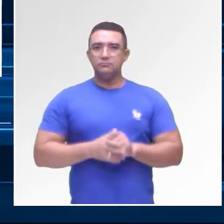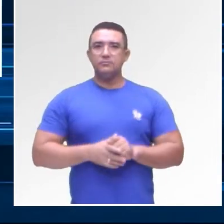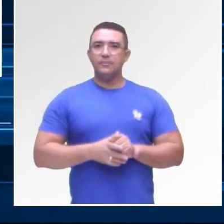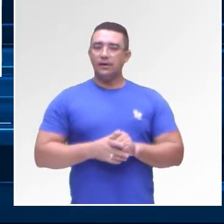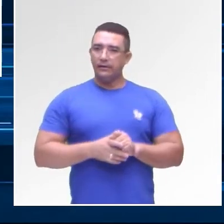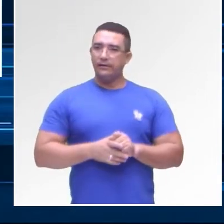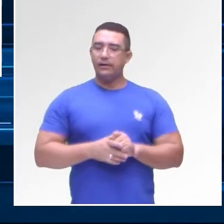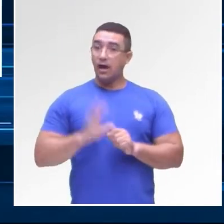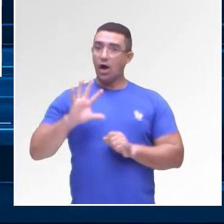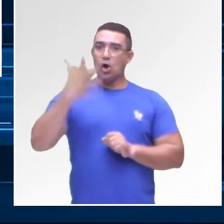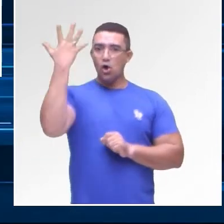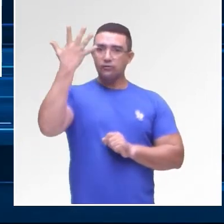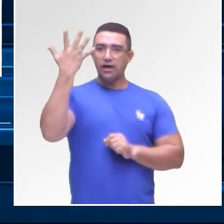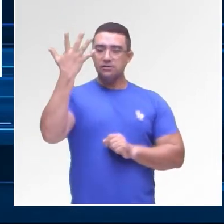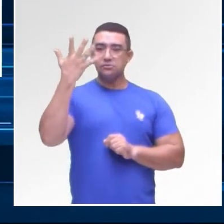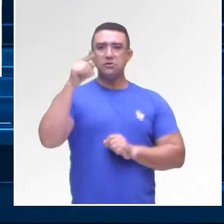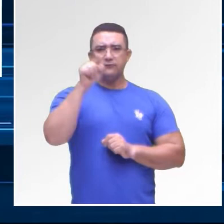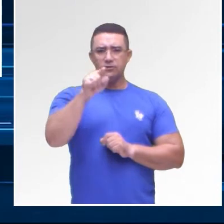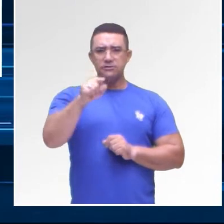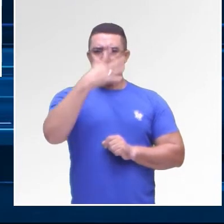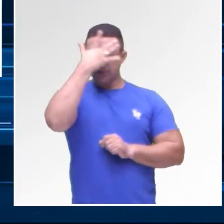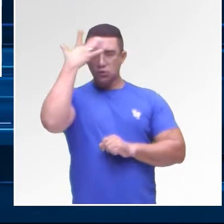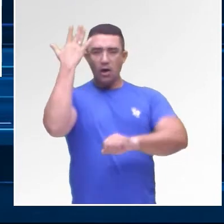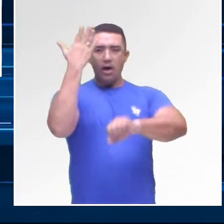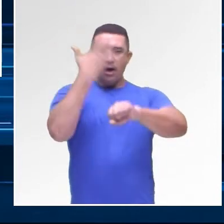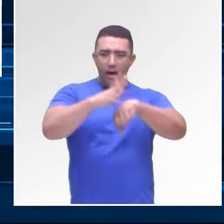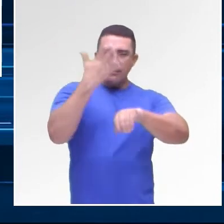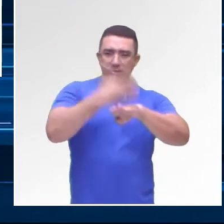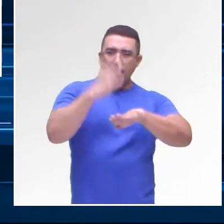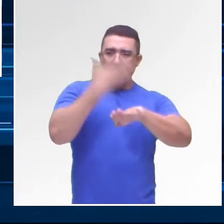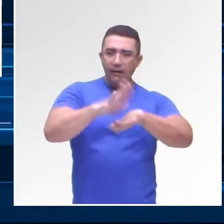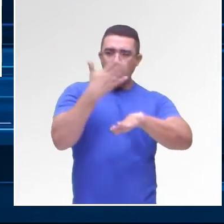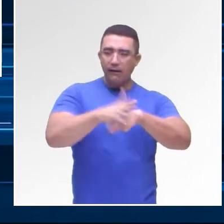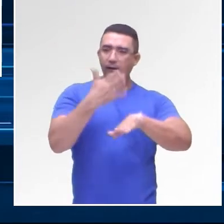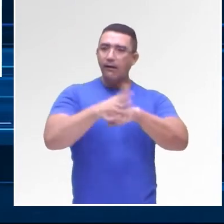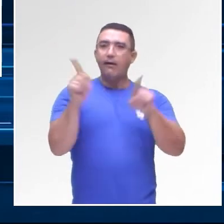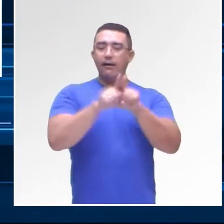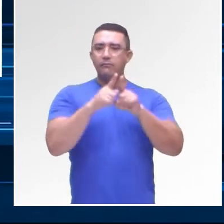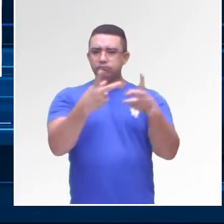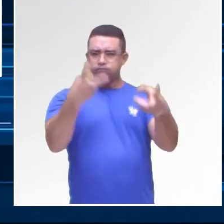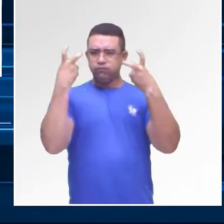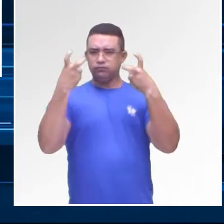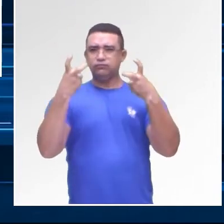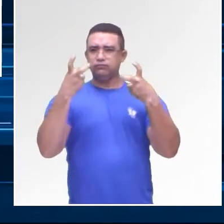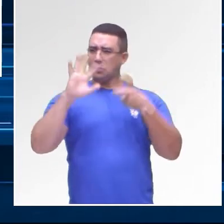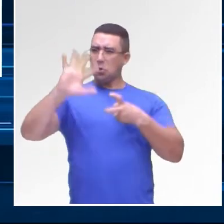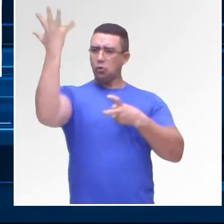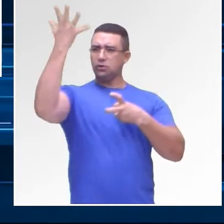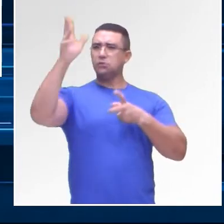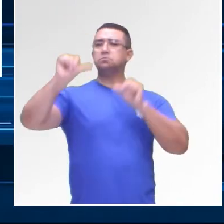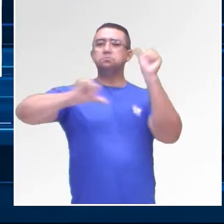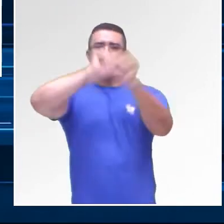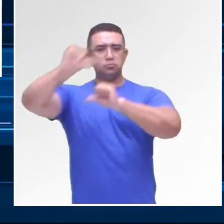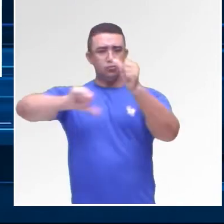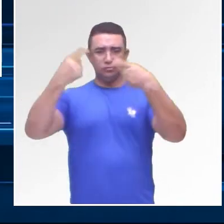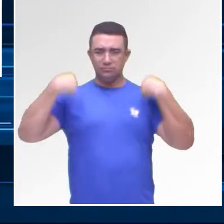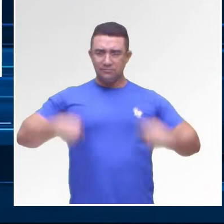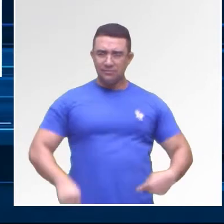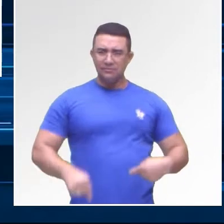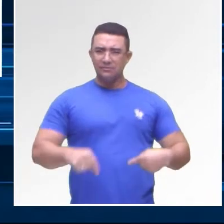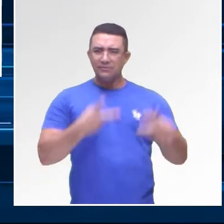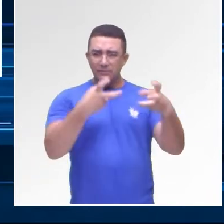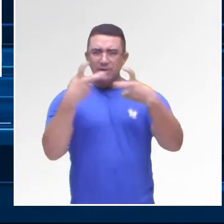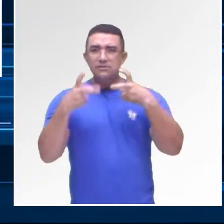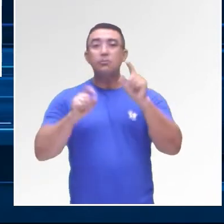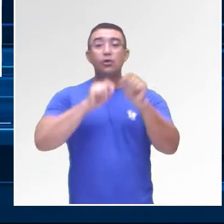simultaneamente ao exercício. Então, prestem bastante atenção, observem essa imagem. O que a gente consegue perceber?